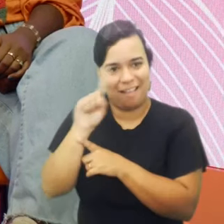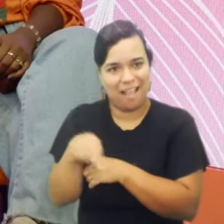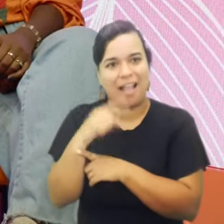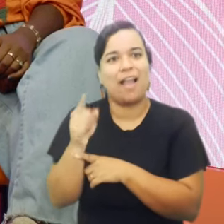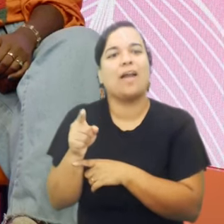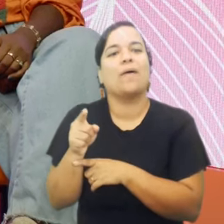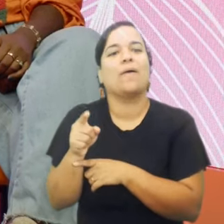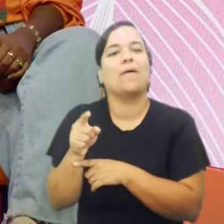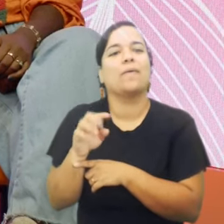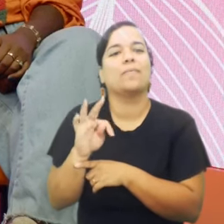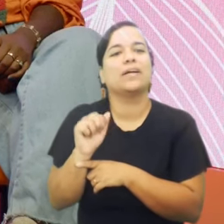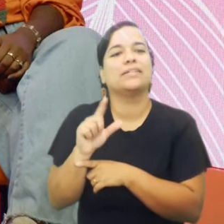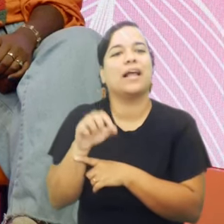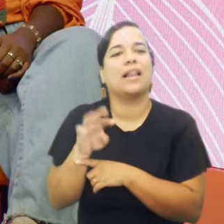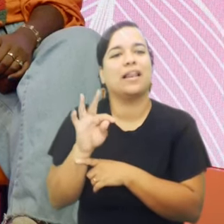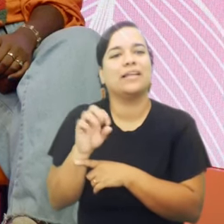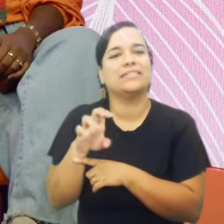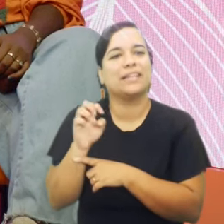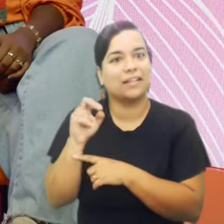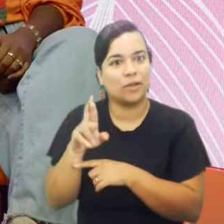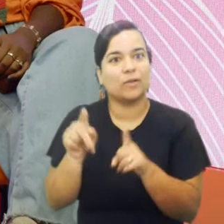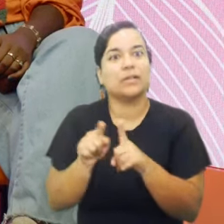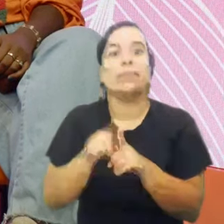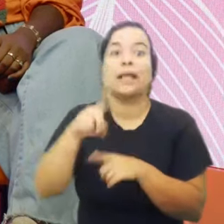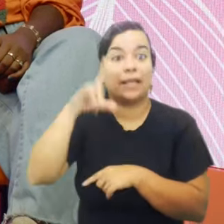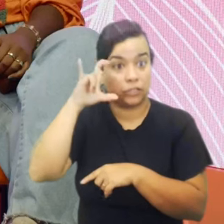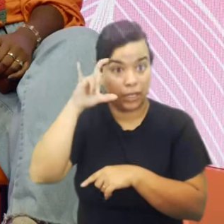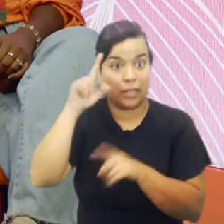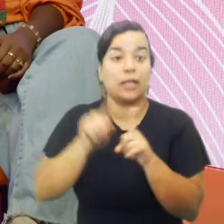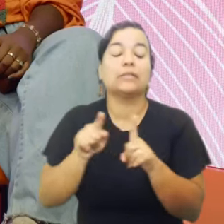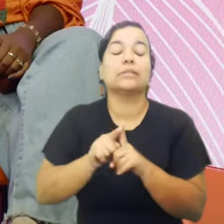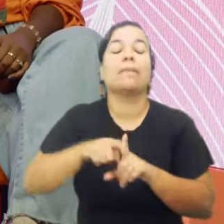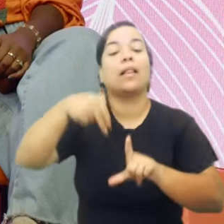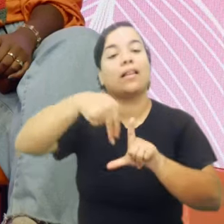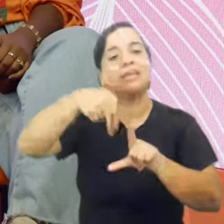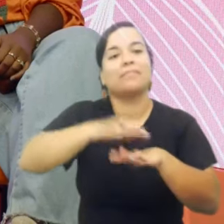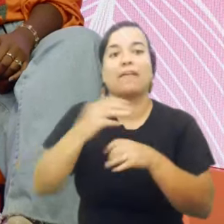Talento Incluir, da Talento Sênior. Nossas redes mais fortes são Instagram e LinkedIn.